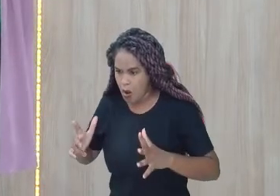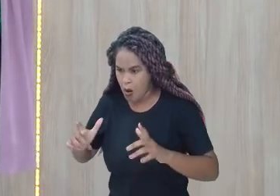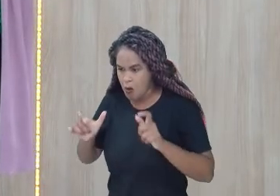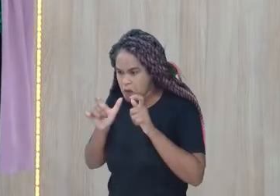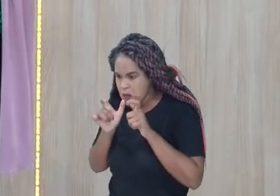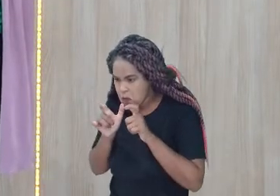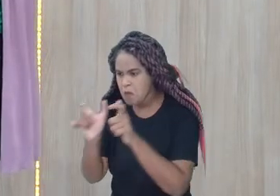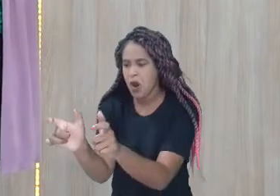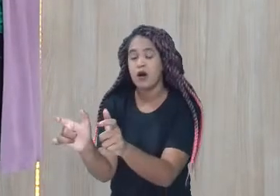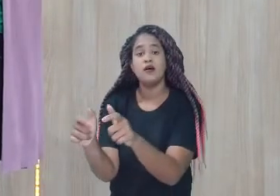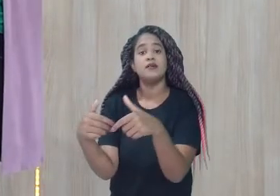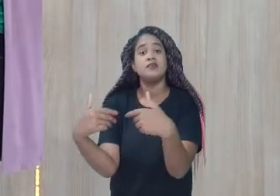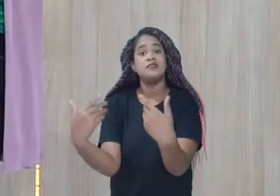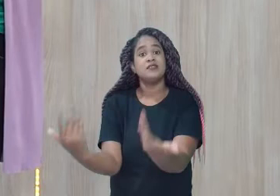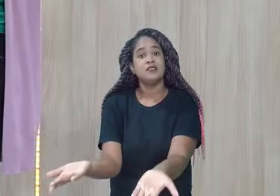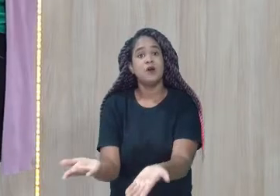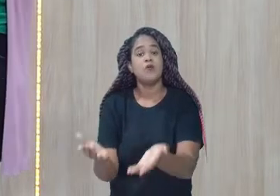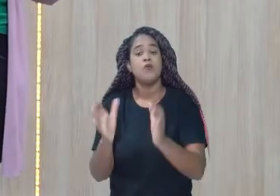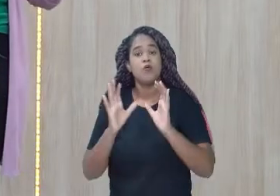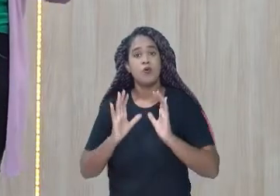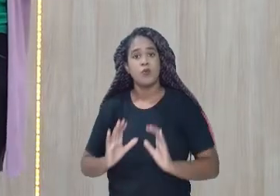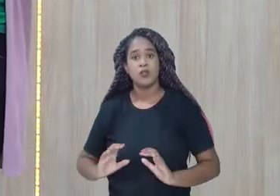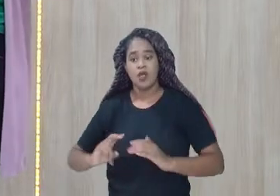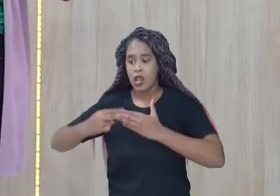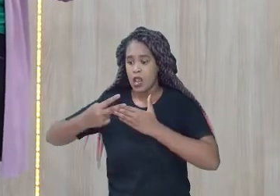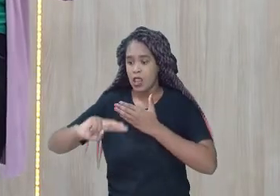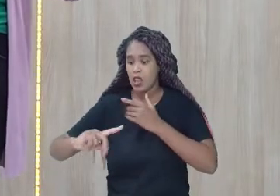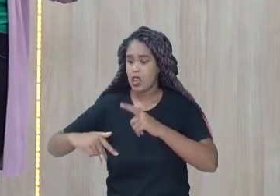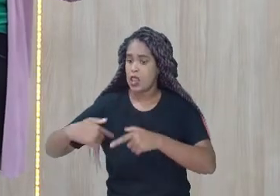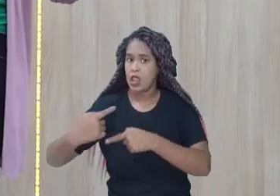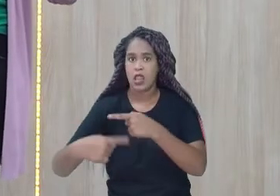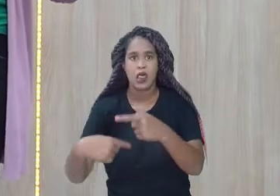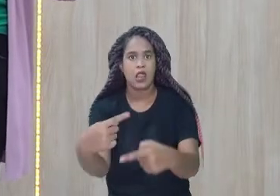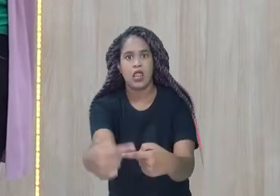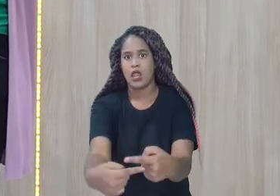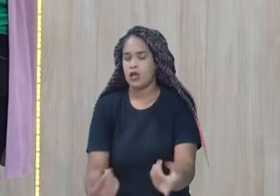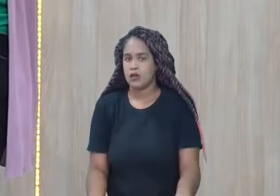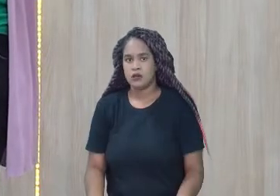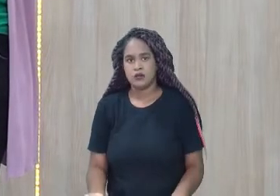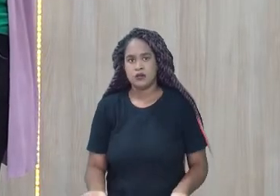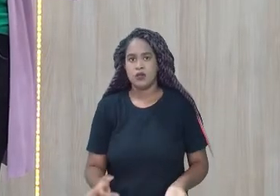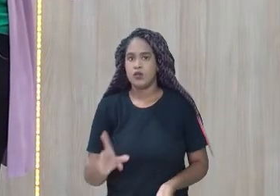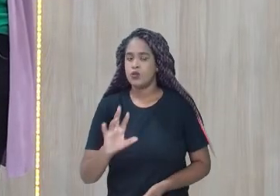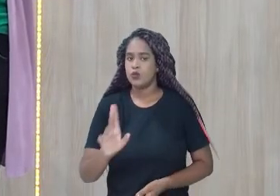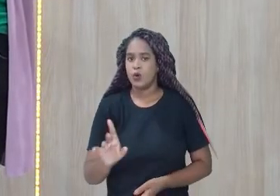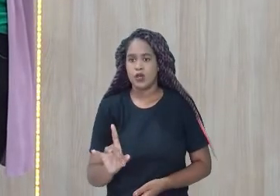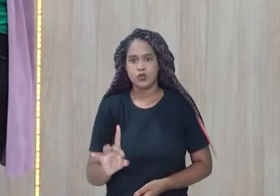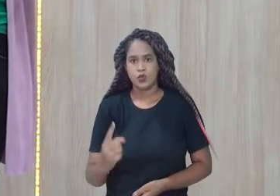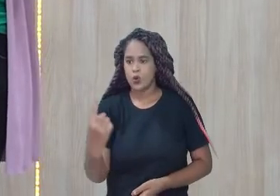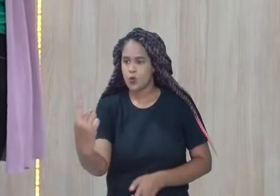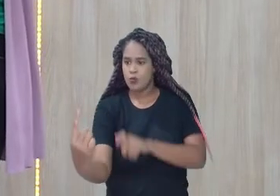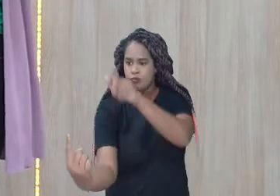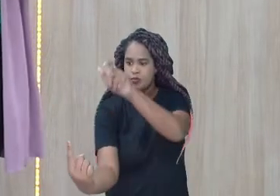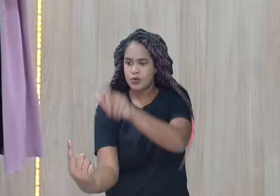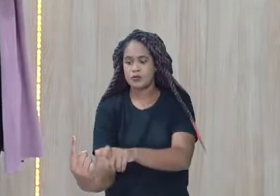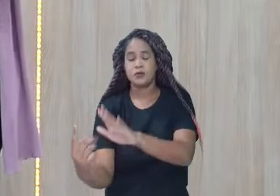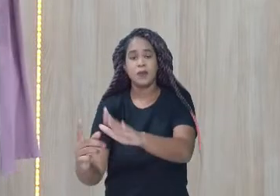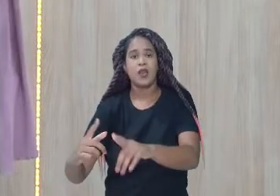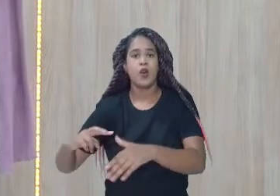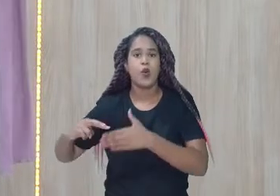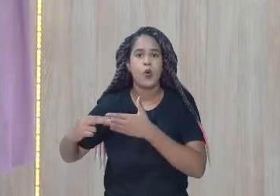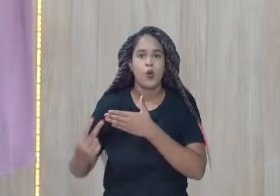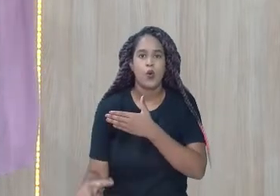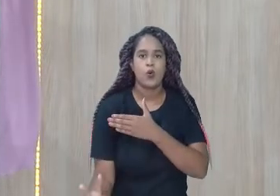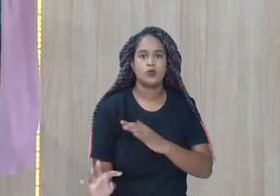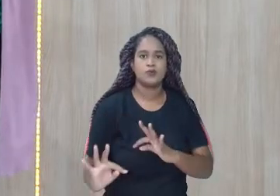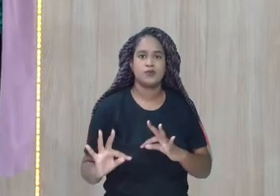esse comportamento vai se reverberar em outras pessoas. Então, eu não estou sendo julgada apenas por ela, mas eu estou sendo julgada por todas